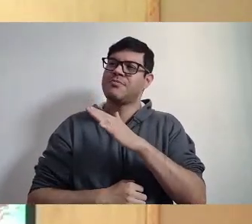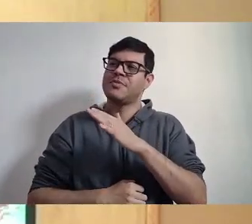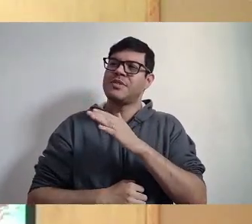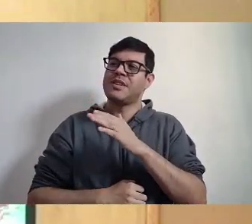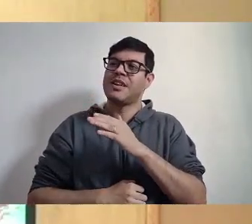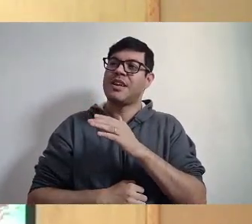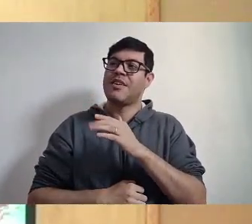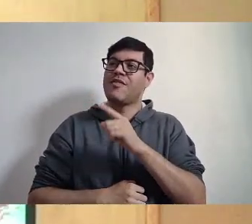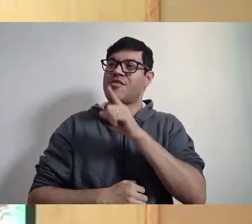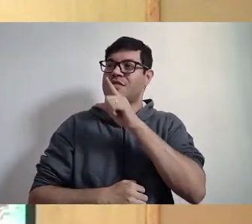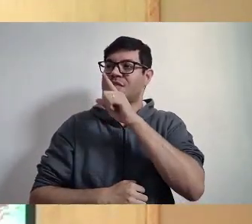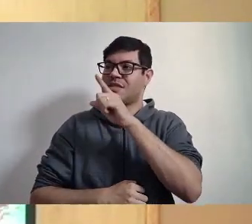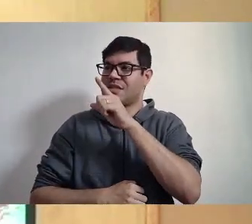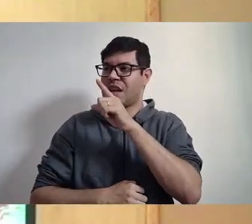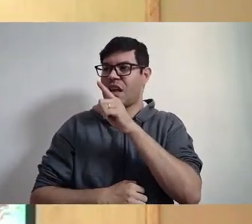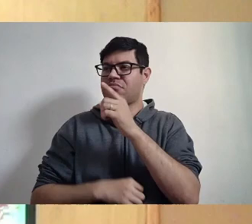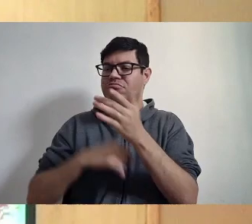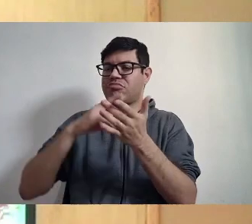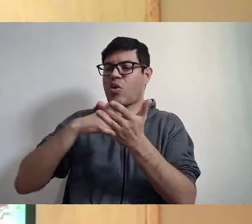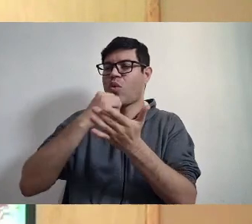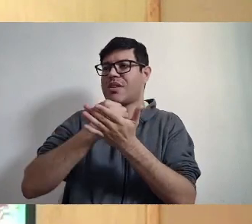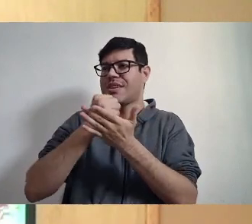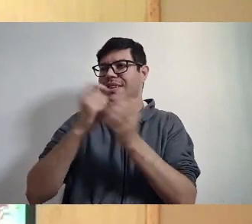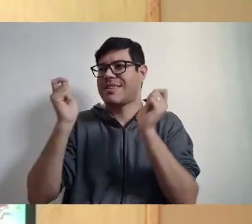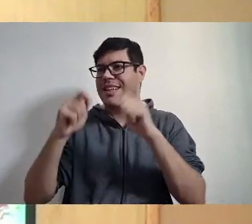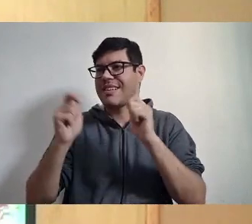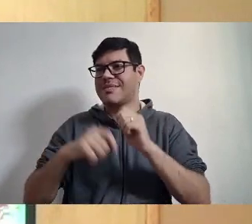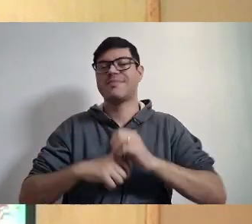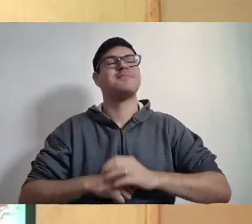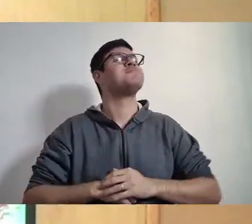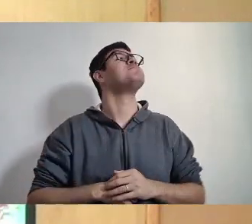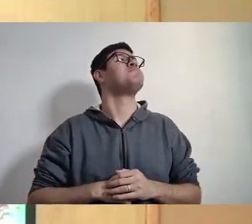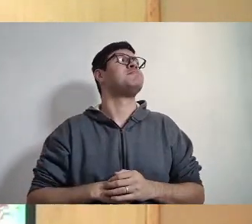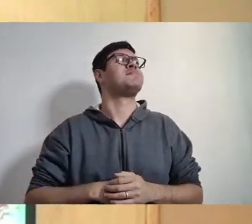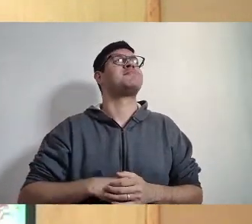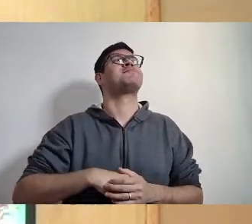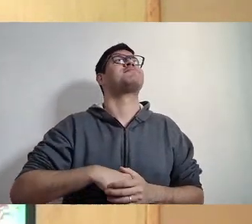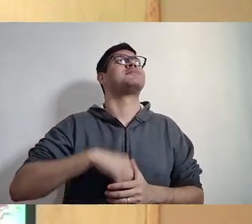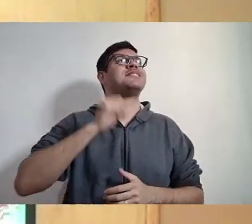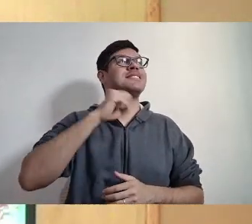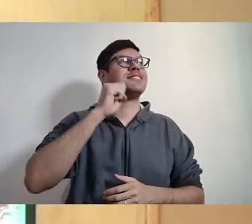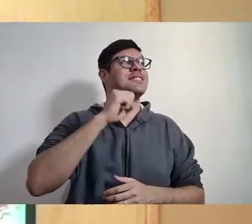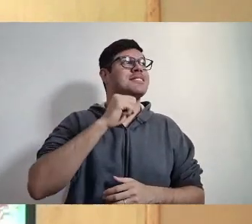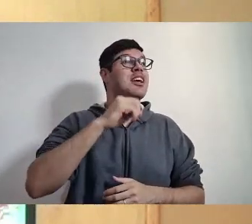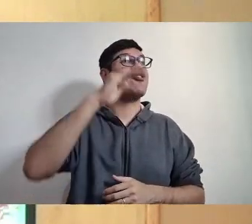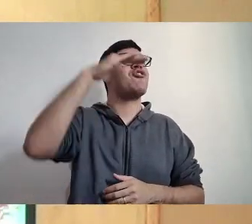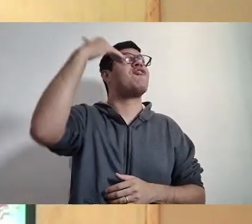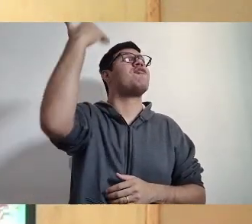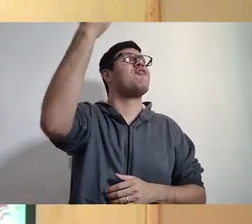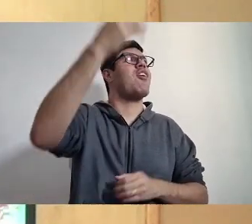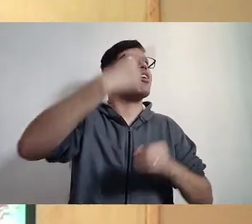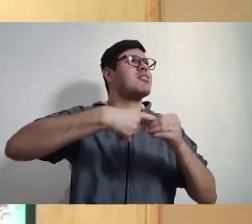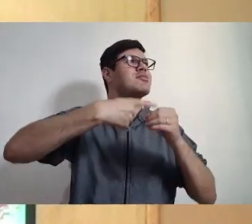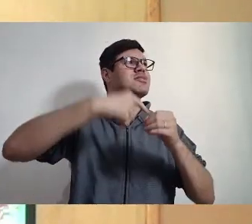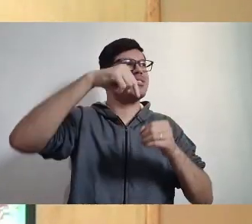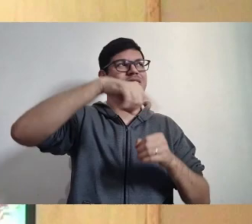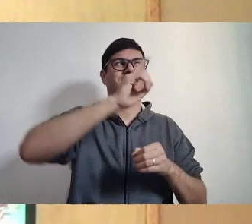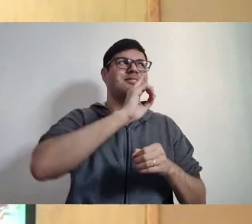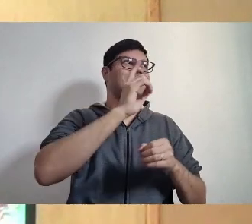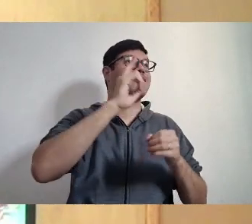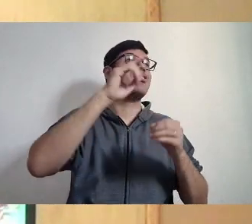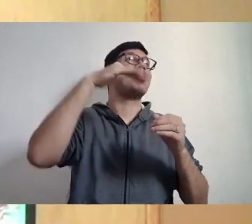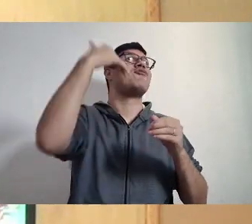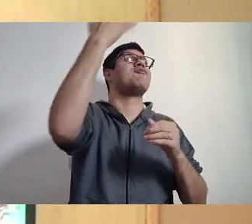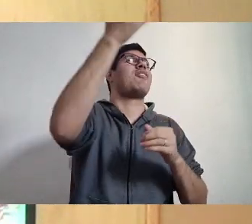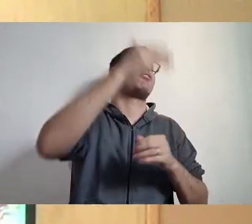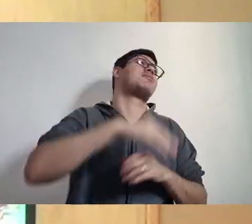colocados para que você possa contratá-los. Sim, e 62% são de fora da cidade. Isso dos é normal. inscritos. Isso é normal.